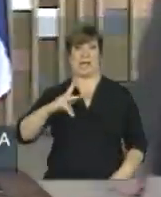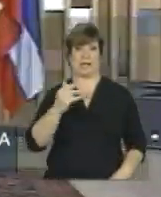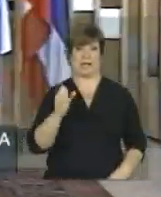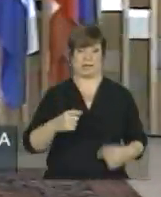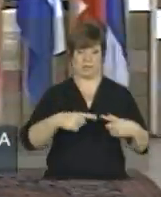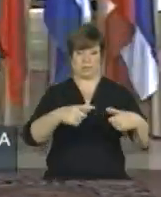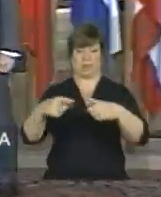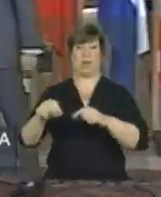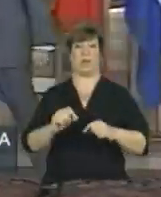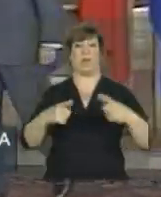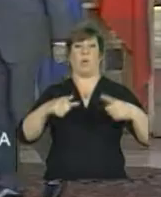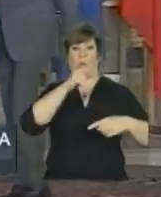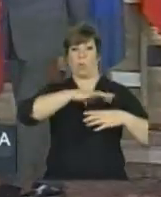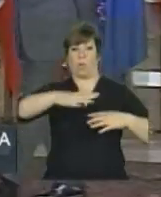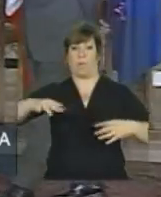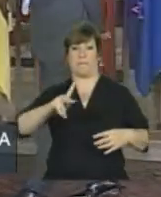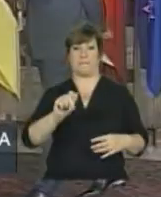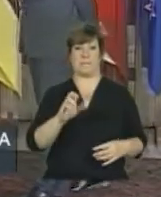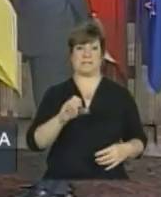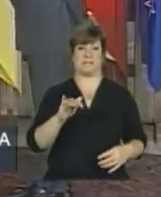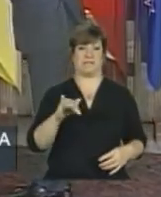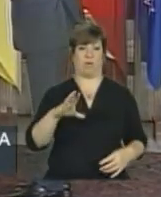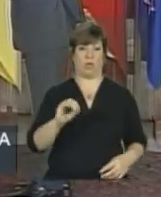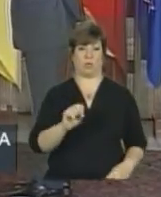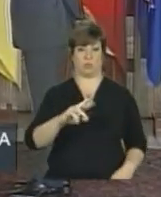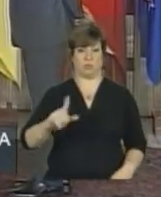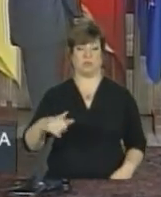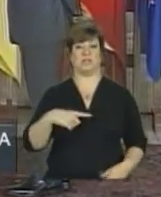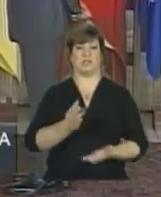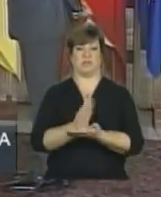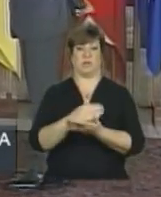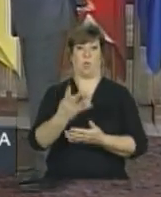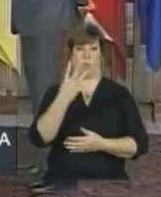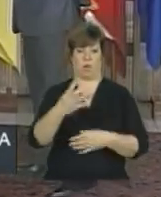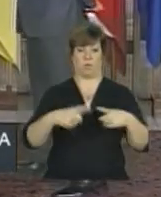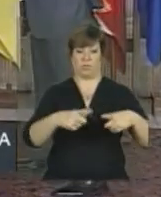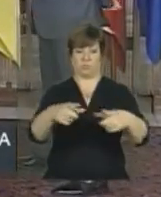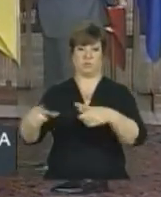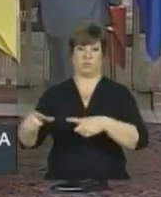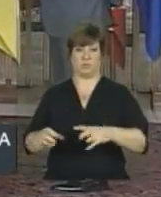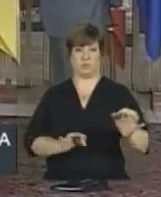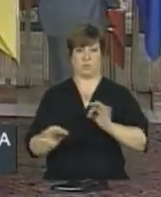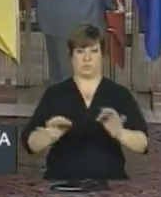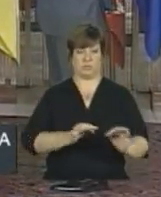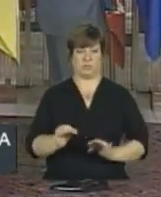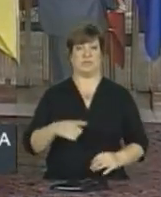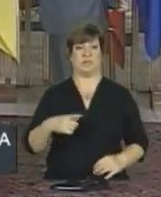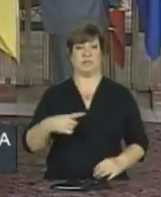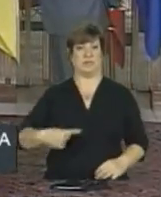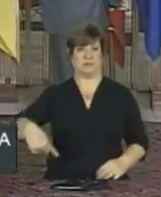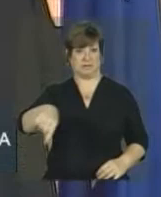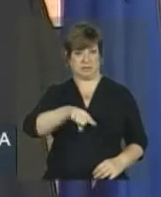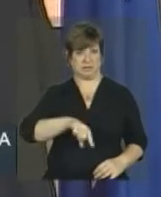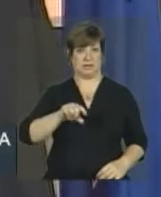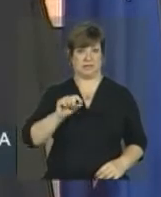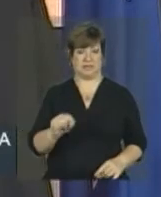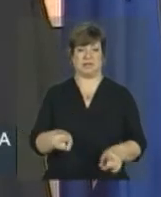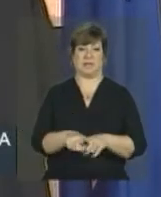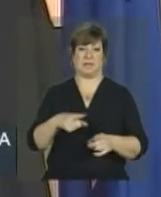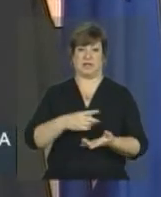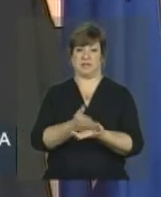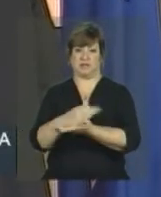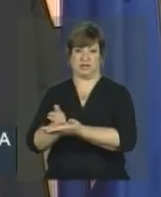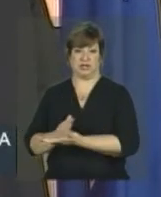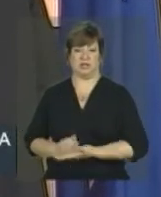no Pacífico Sul. Está dividida em 4 regiões administrativas, que, por sua vez, são subdivididas em